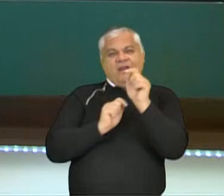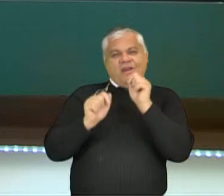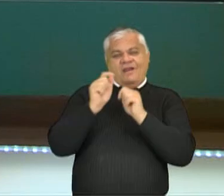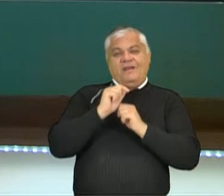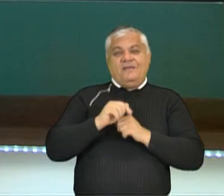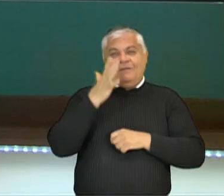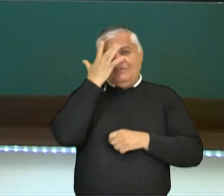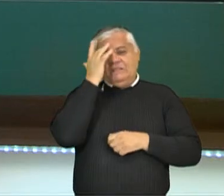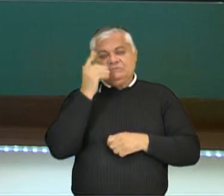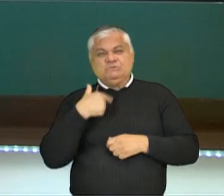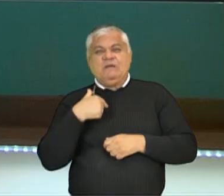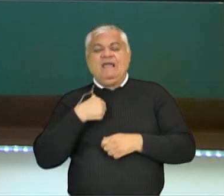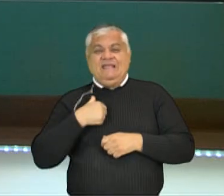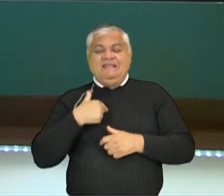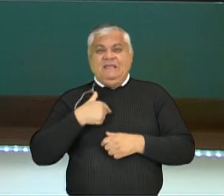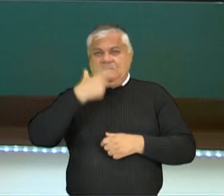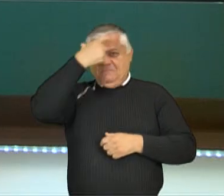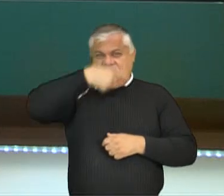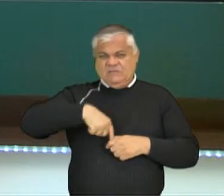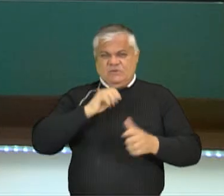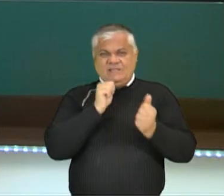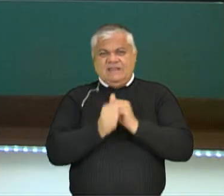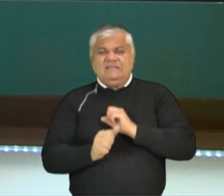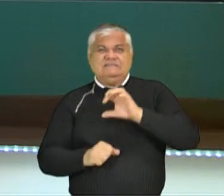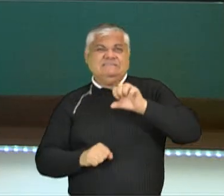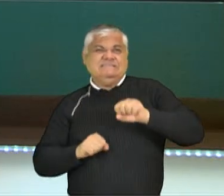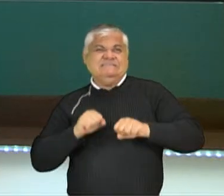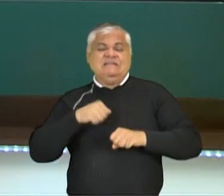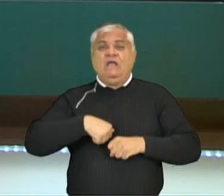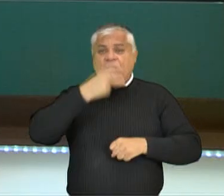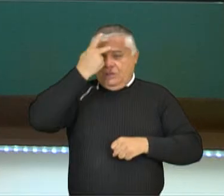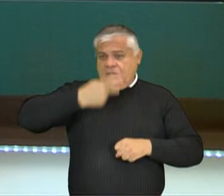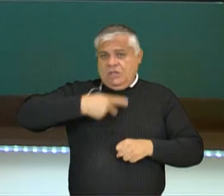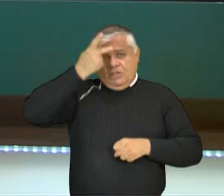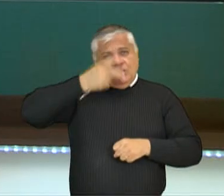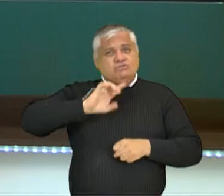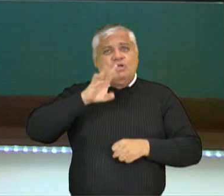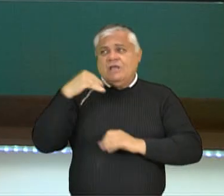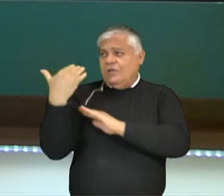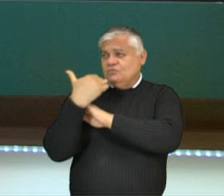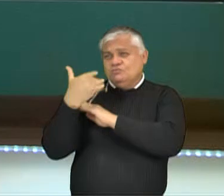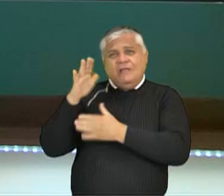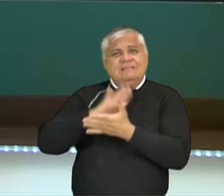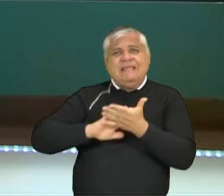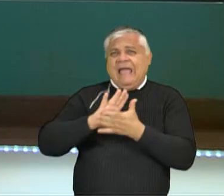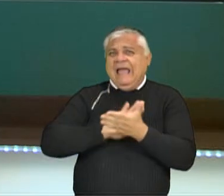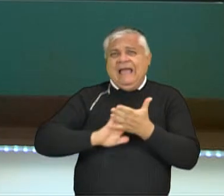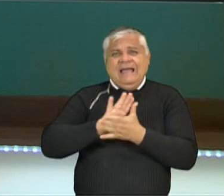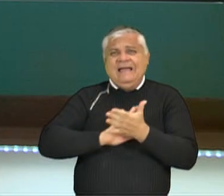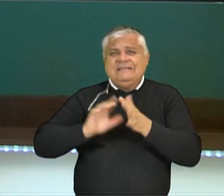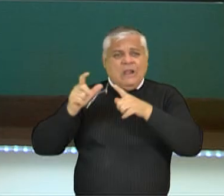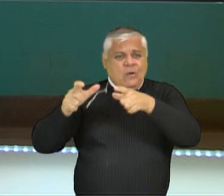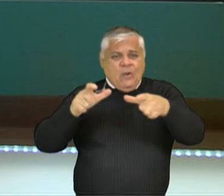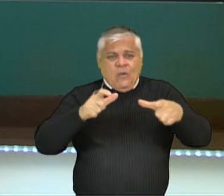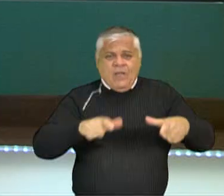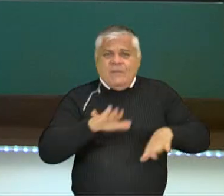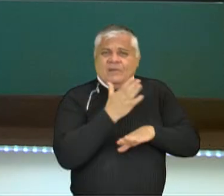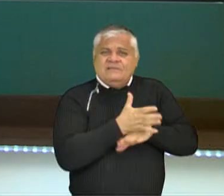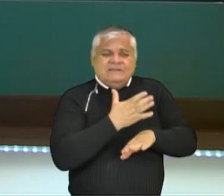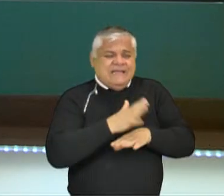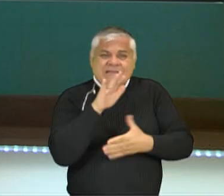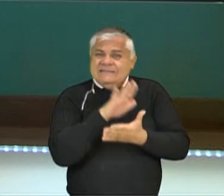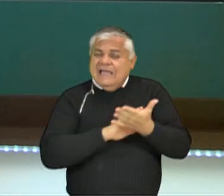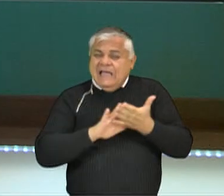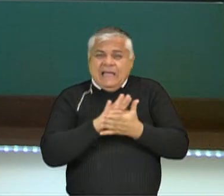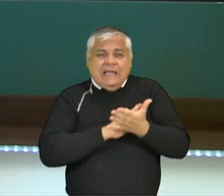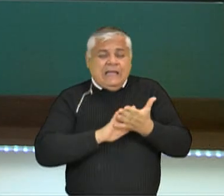apoio, subindo a escada, sem patrocínio, sem condição de treinamento, muitas vezes eles não têm locais corretos, locais